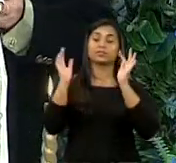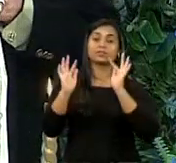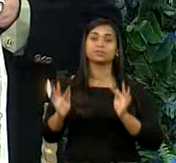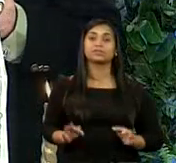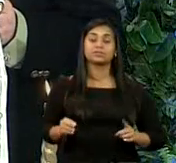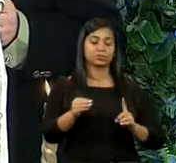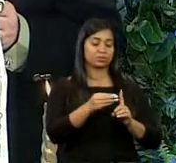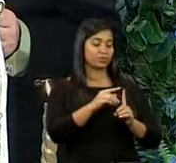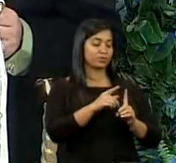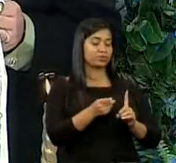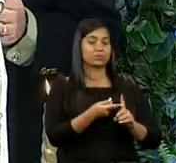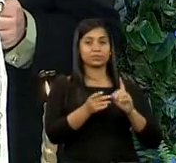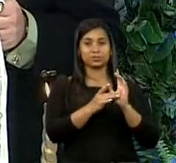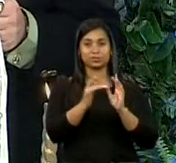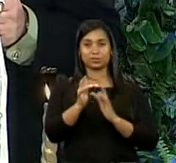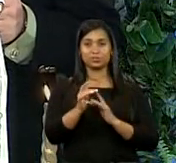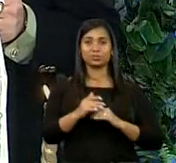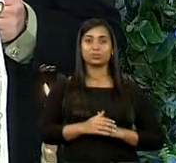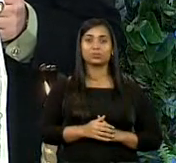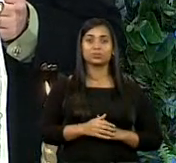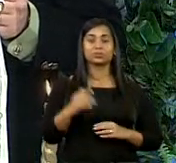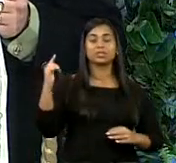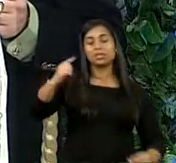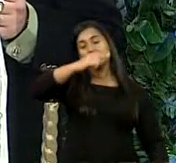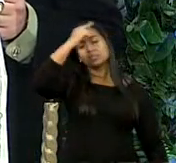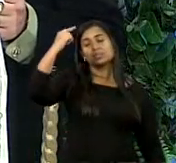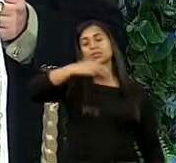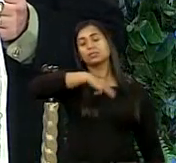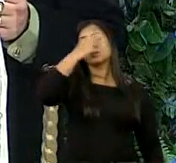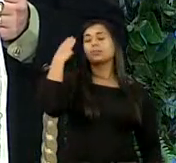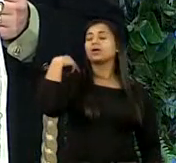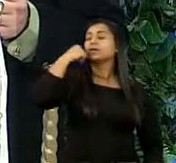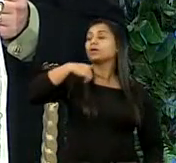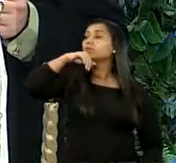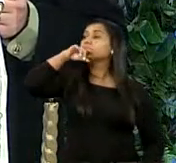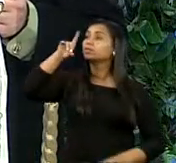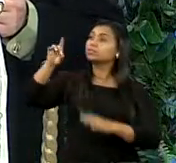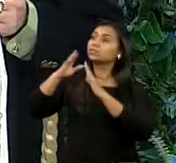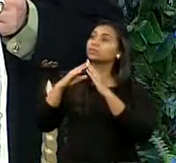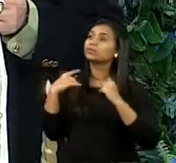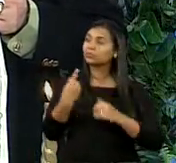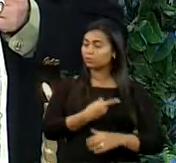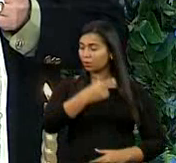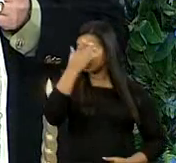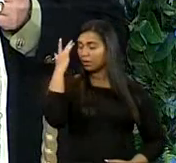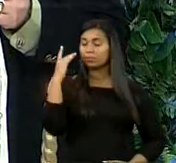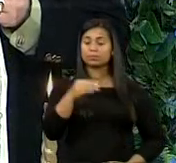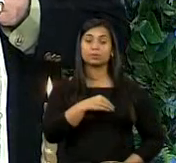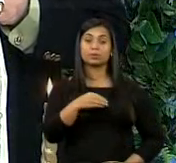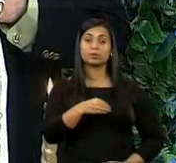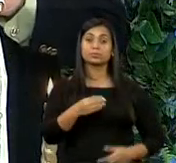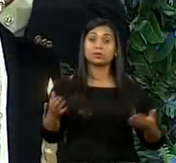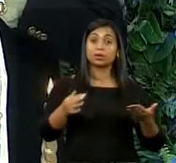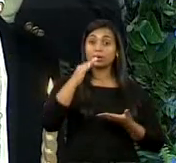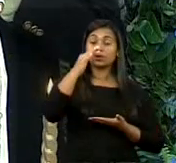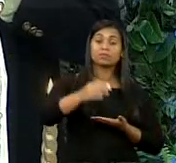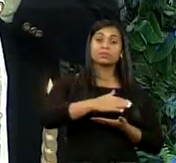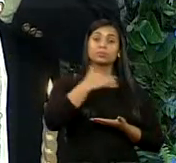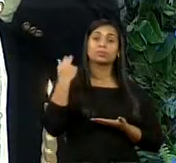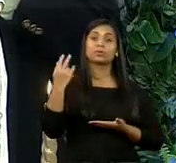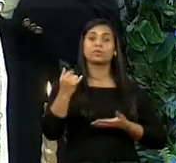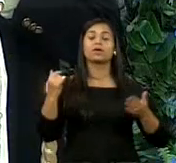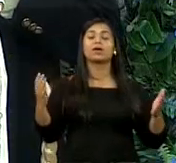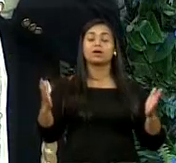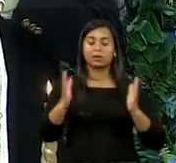as mulheres e bendito é o fruto do vosso ventre, Jesus. Santa Maria, Mãe de Deus, rogai por nós,